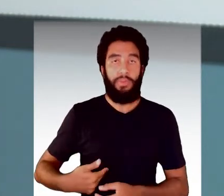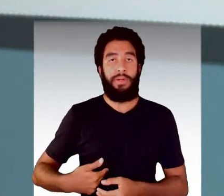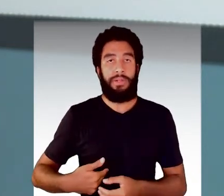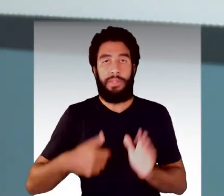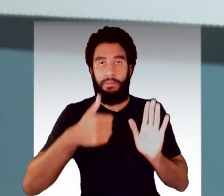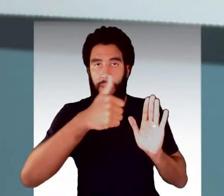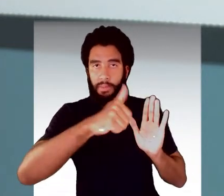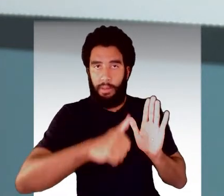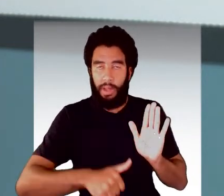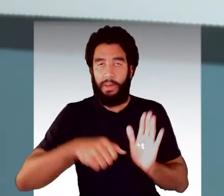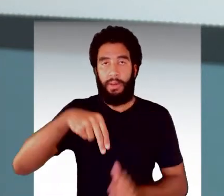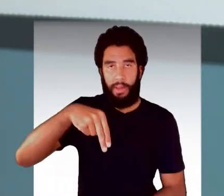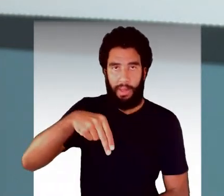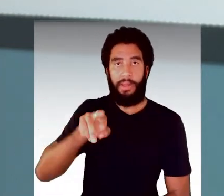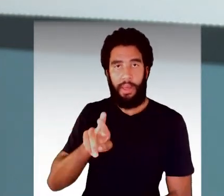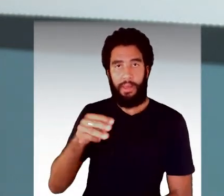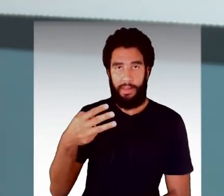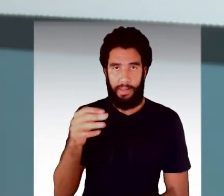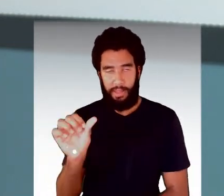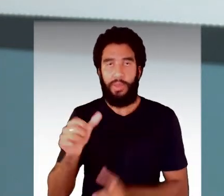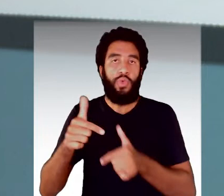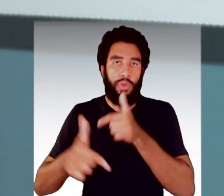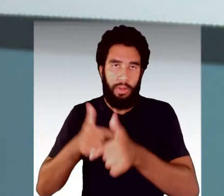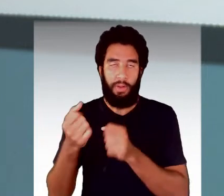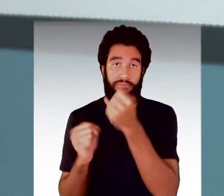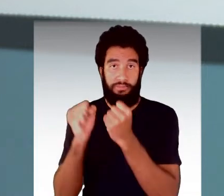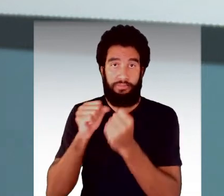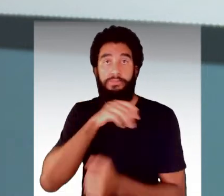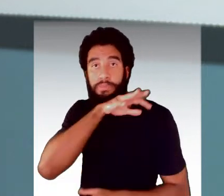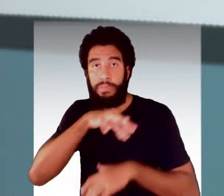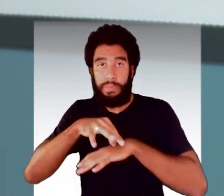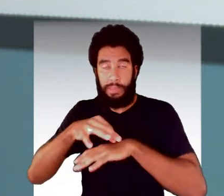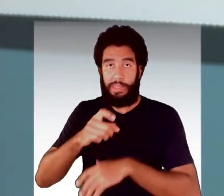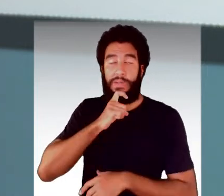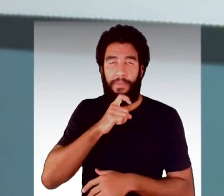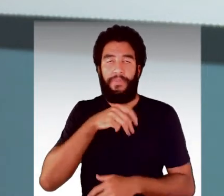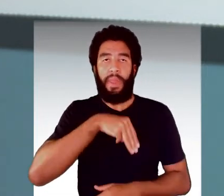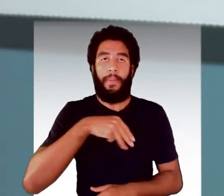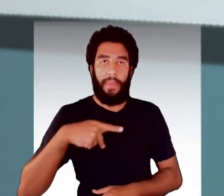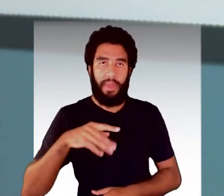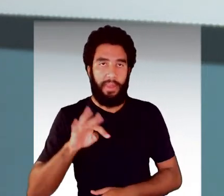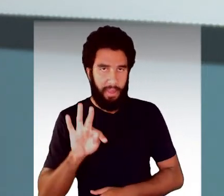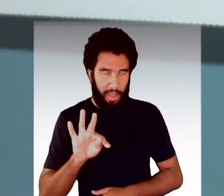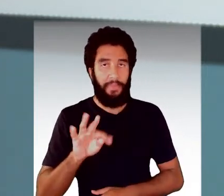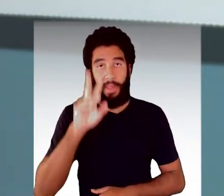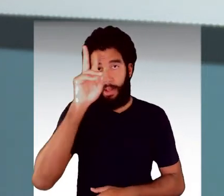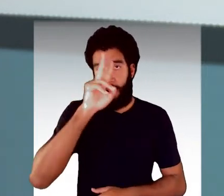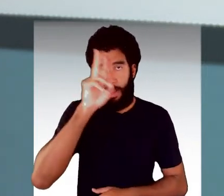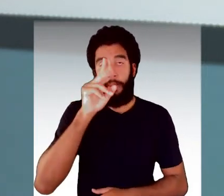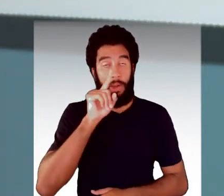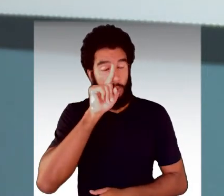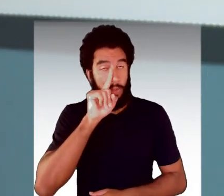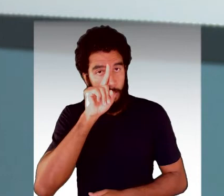discutem alterações na norma regulamentadora 36, que trata do trabalho em frigoríficos. Nas discussões, o Ministério Público